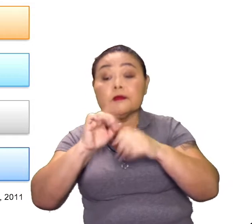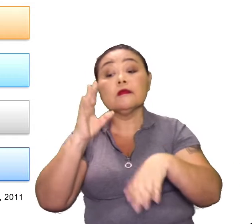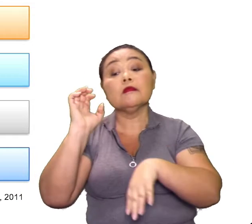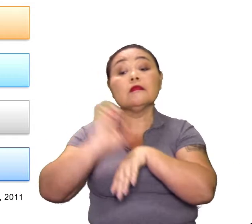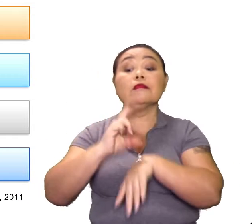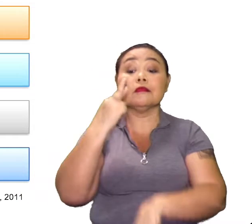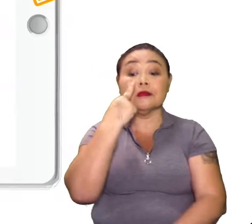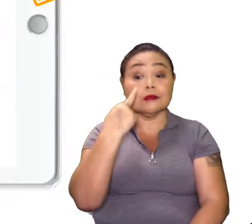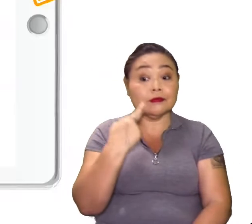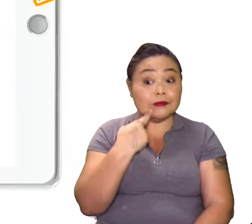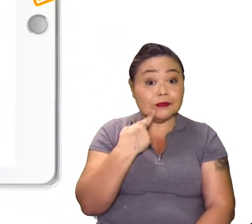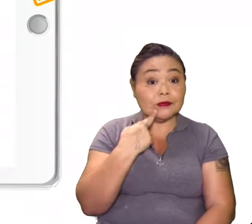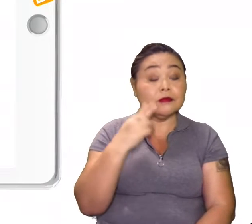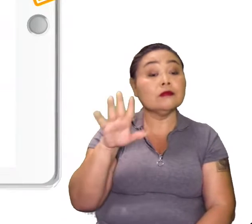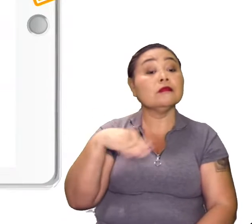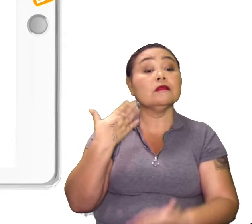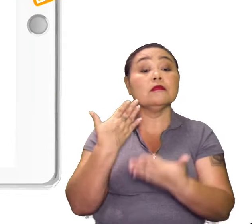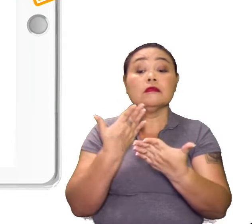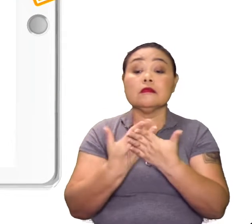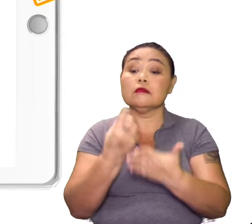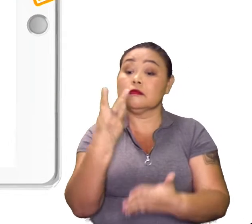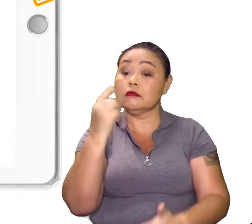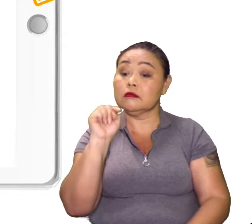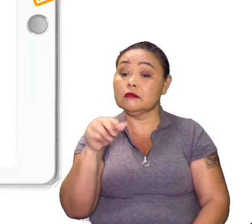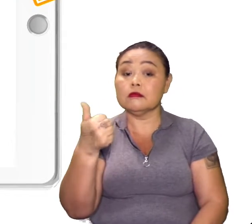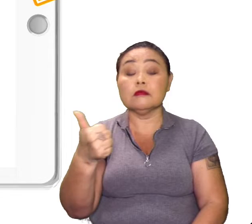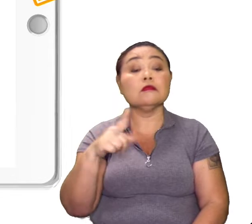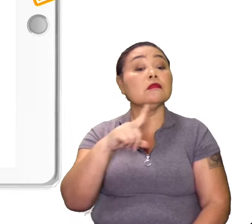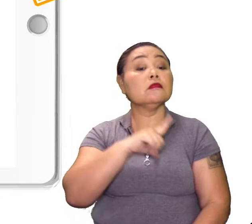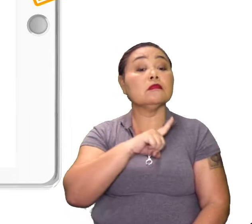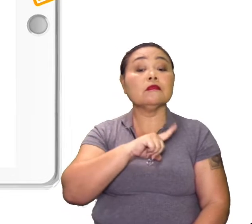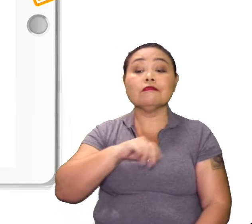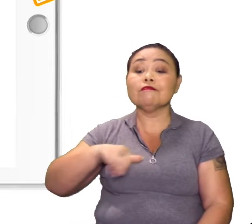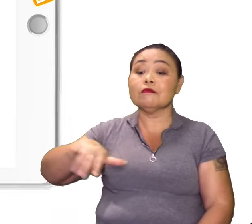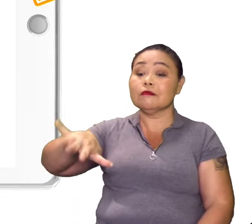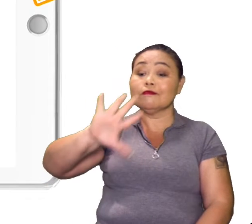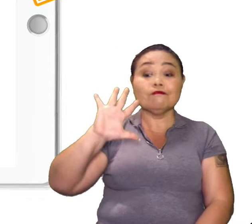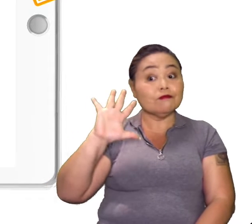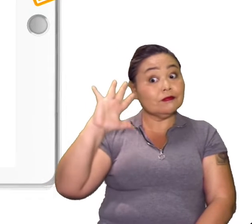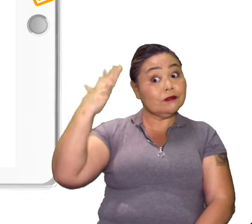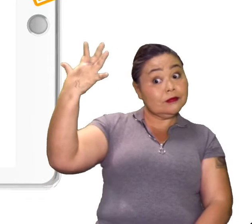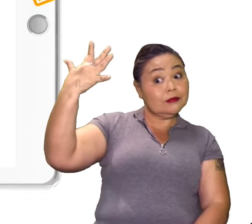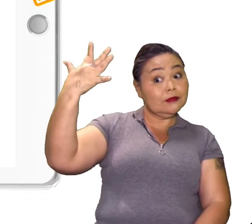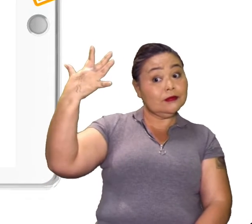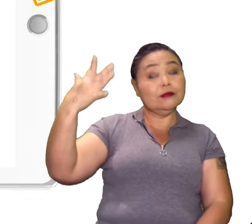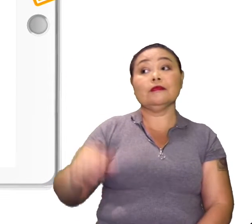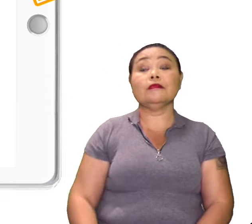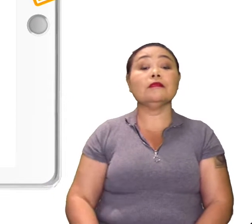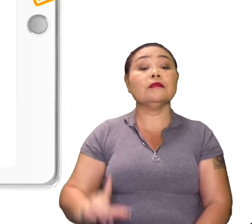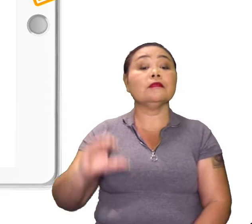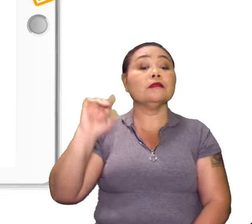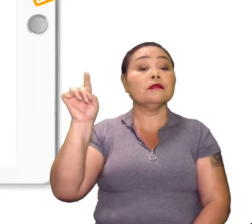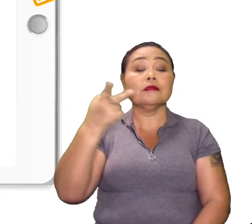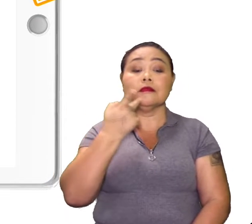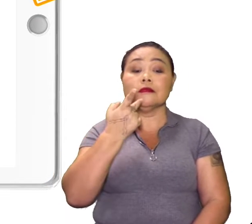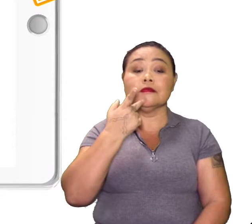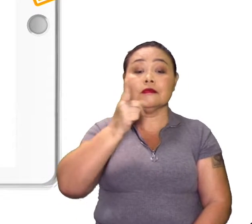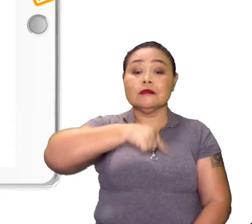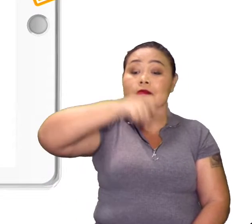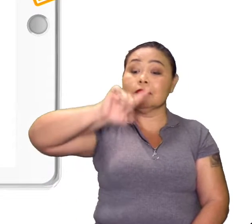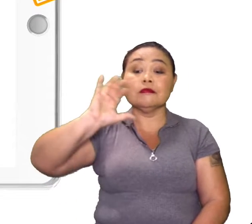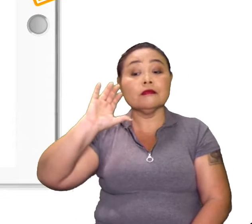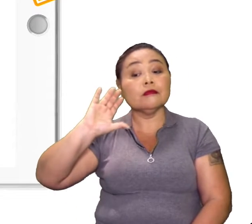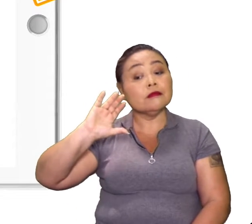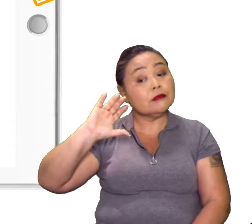Ok, galera? Na aula 3.1 nós trabalhamos os aspectos climáticos. Nós falamos sobre a